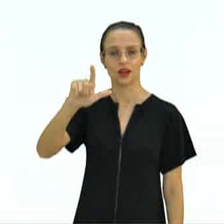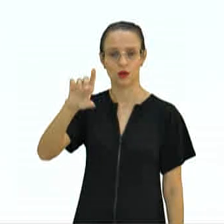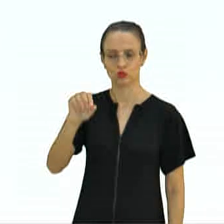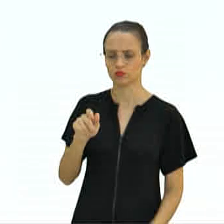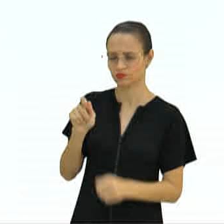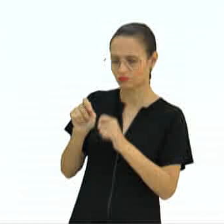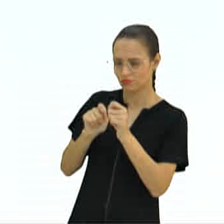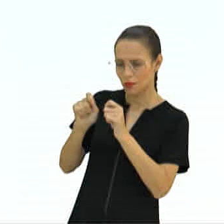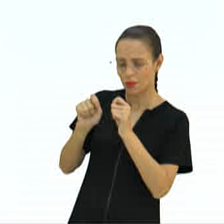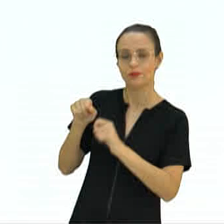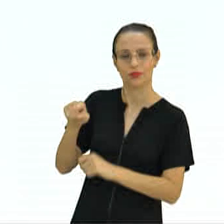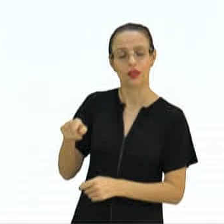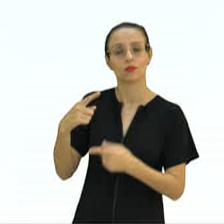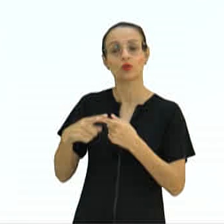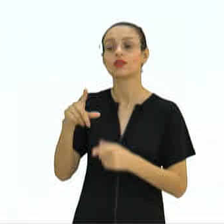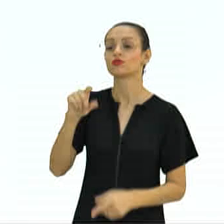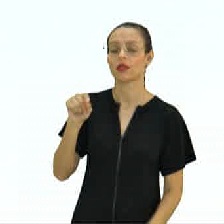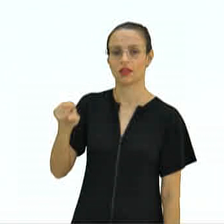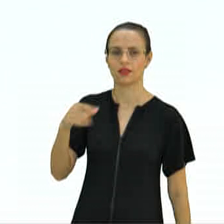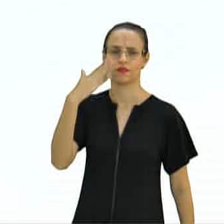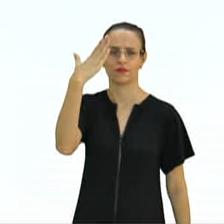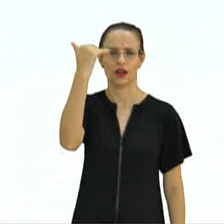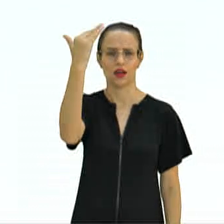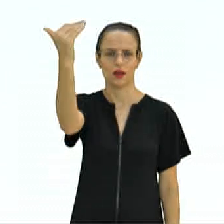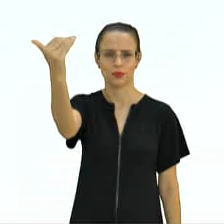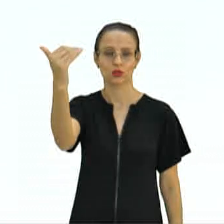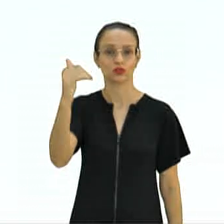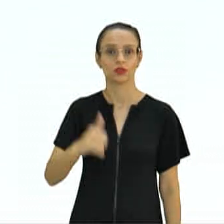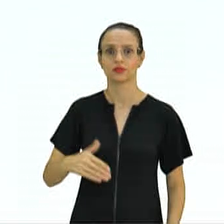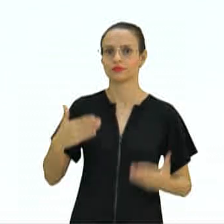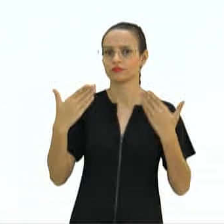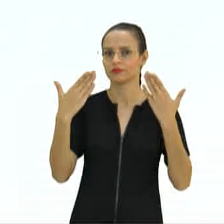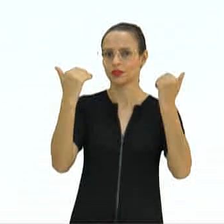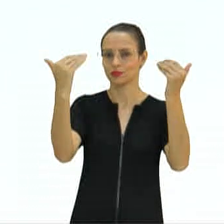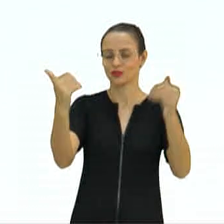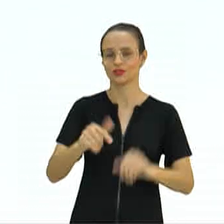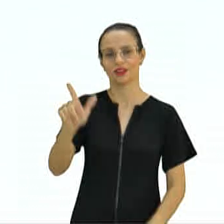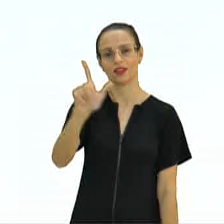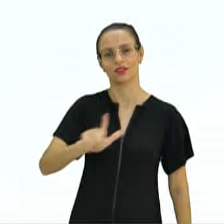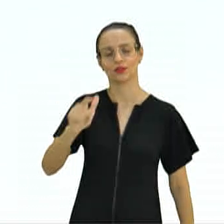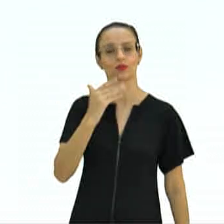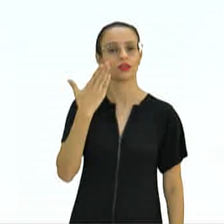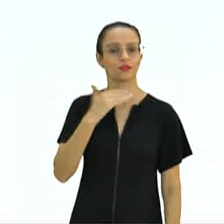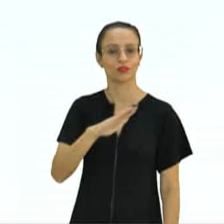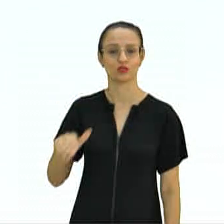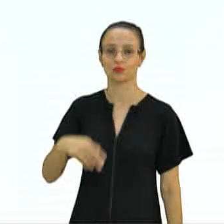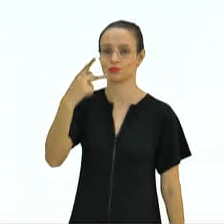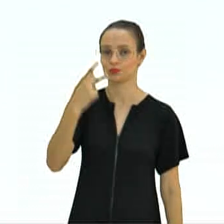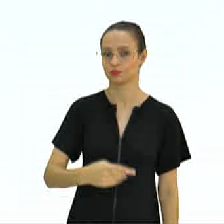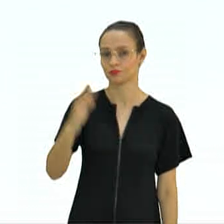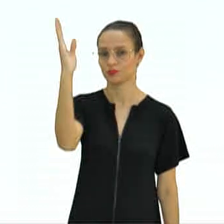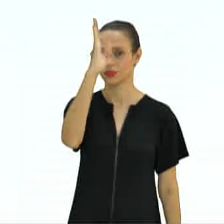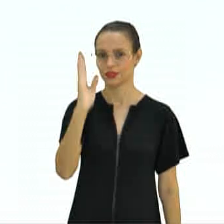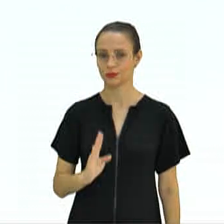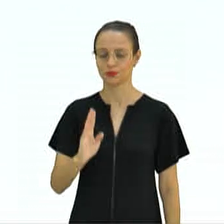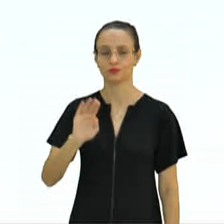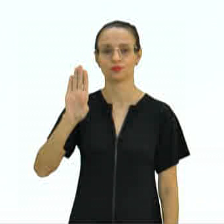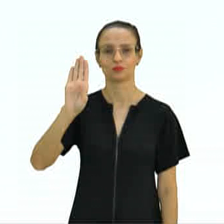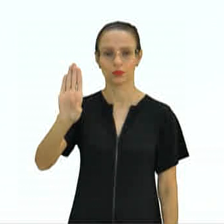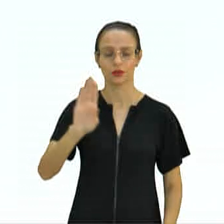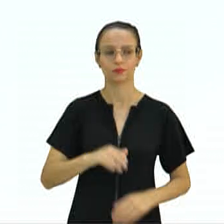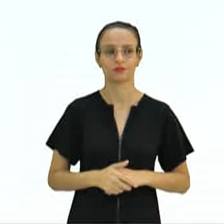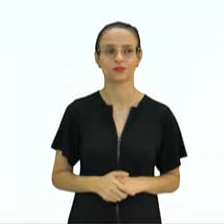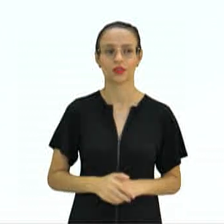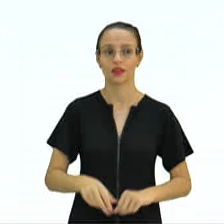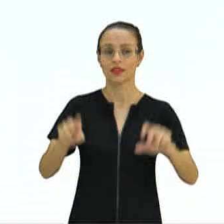ser uma personalidade de destaque, um dos maiores nomes da literatura infantil brasileira. B. A